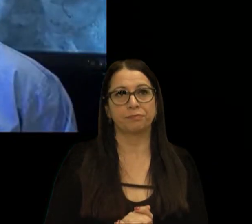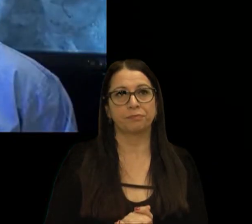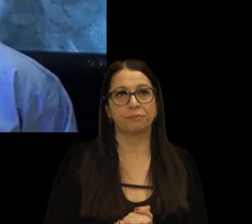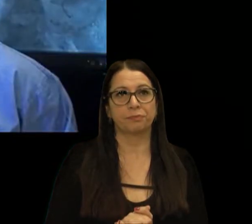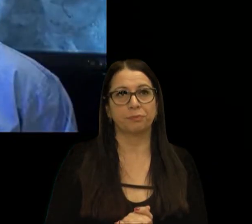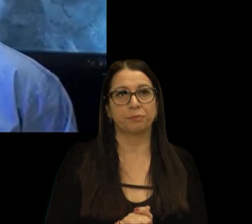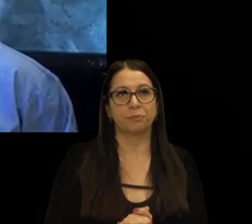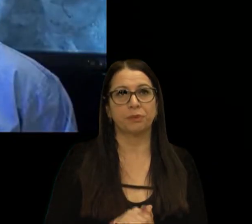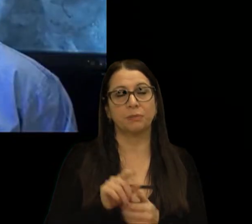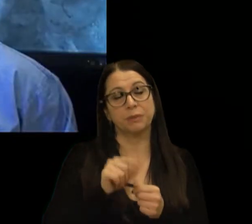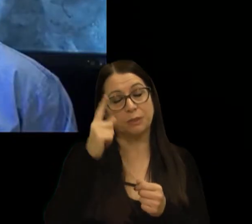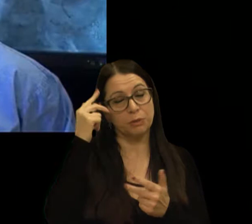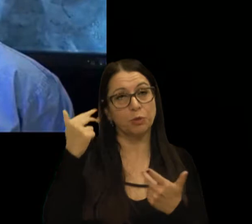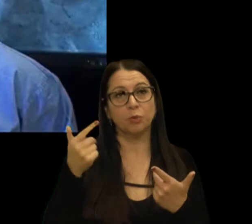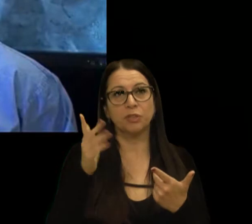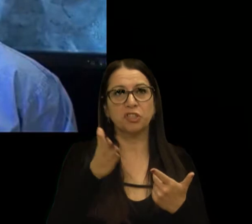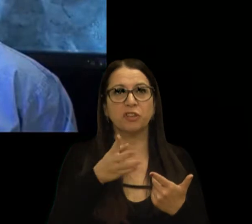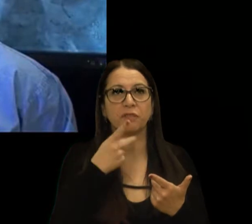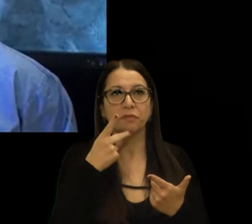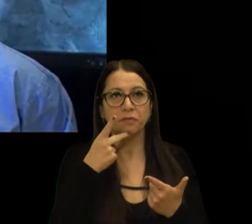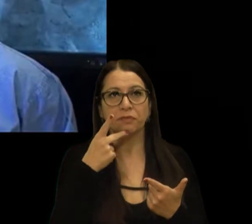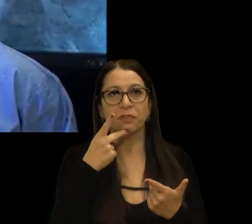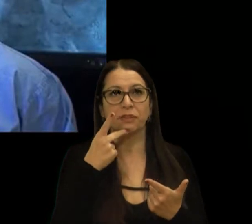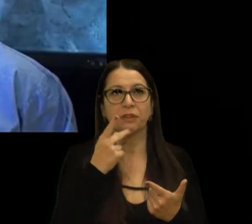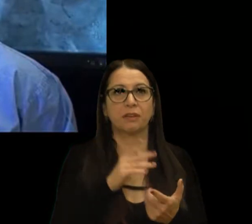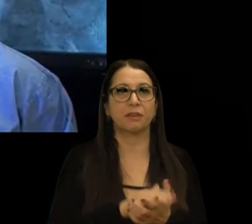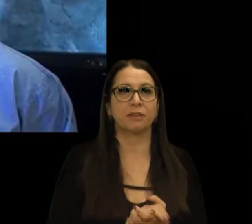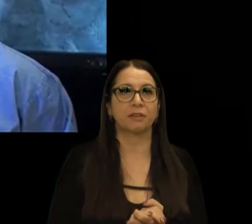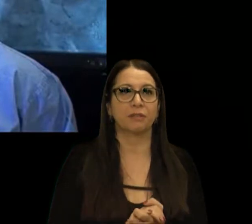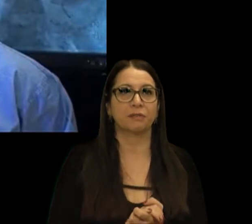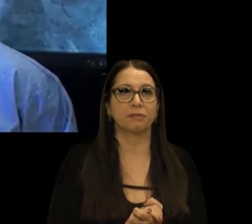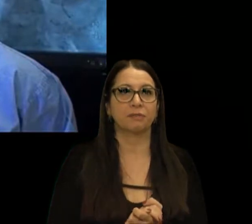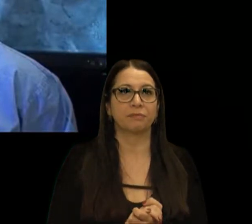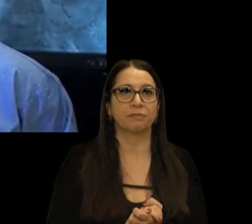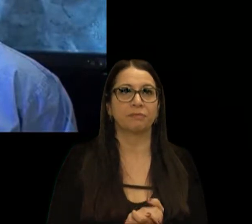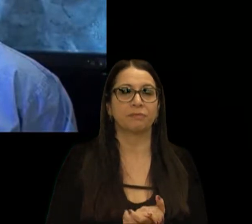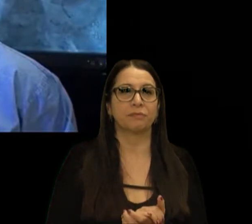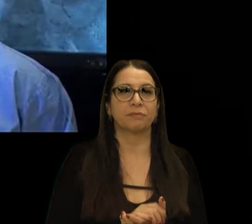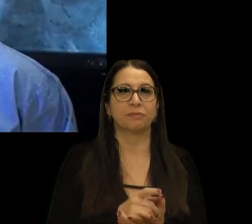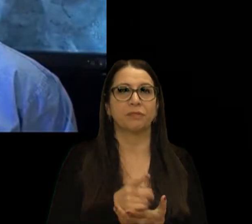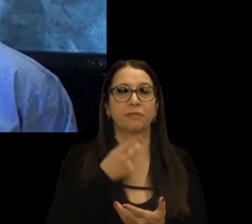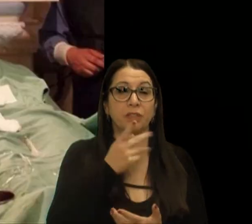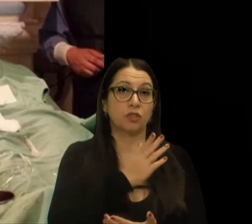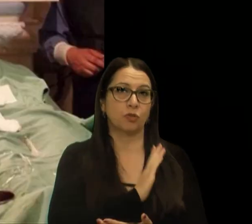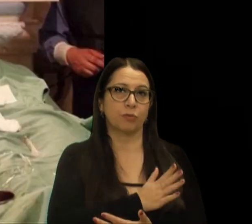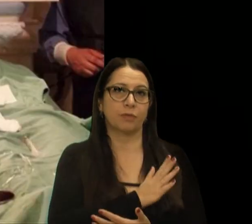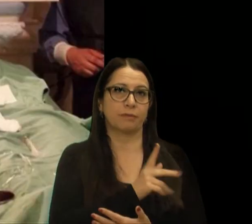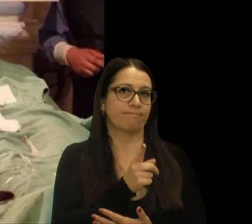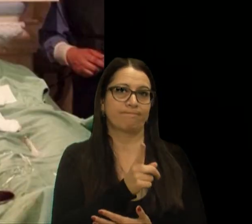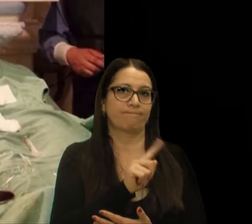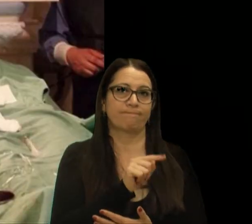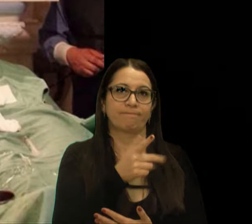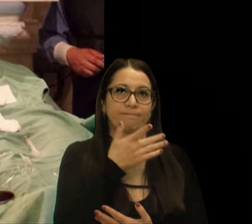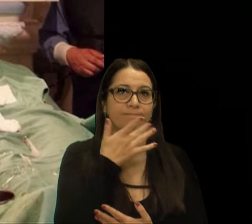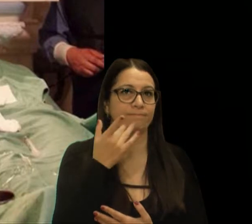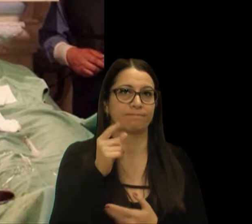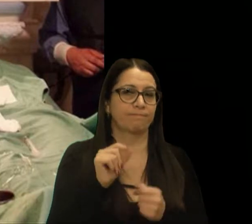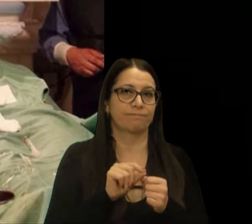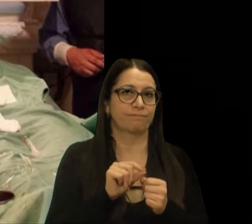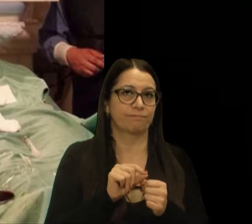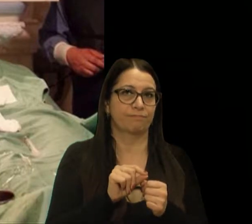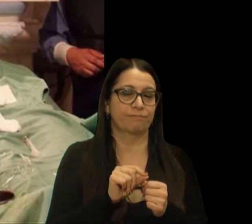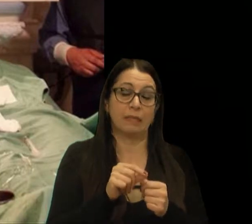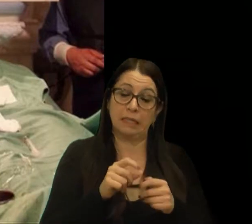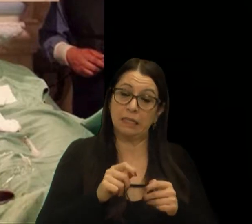vocês, que parece uma coisa que todo mundo já comenta, mas quiser dizer de coração que não é uma coisa fácil de fazer.